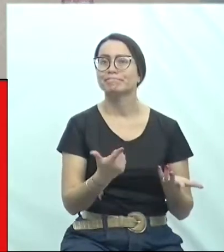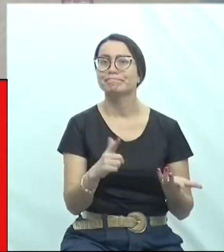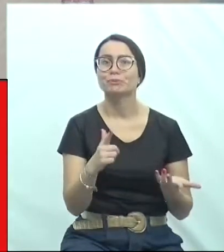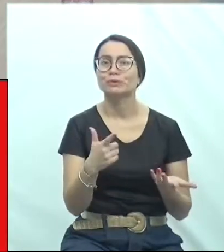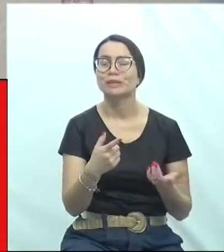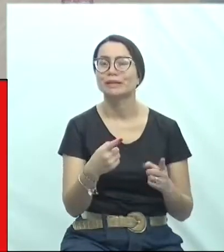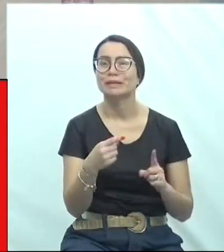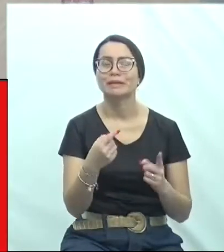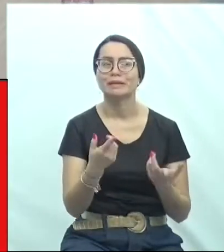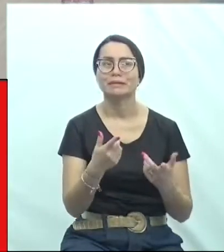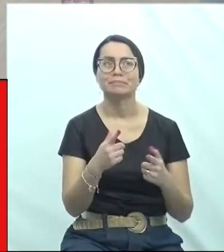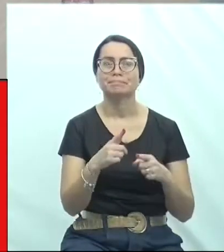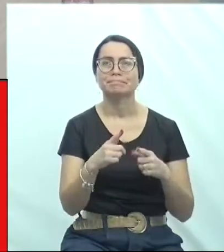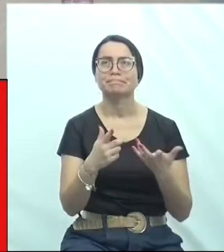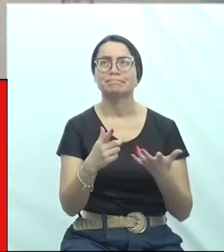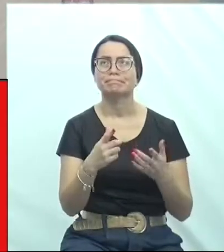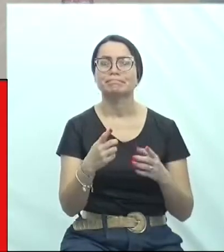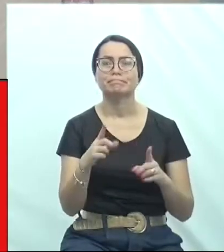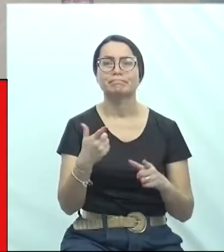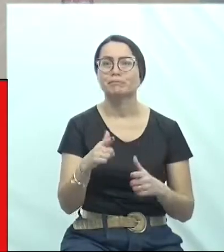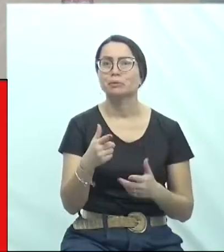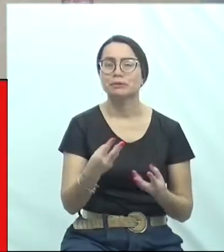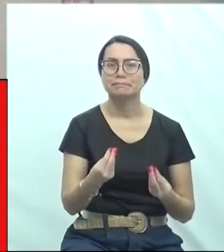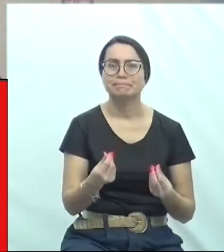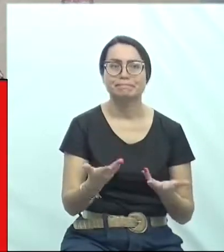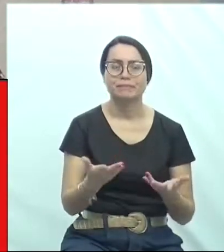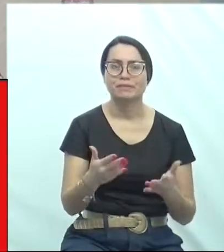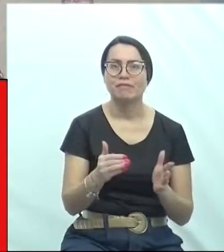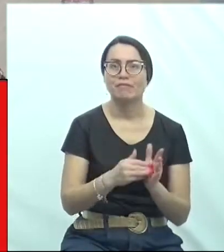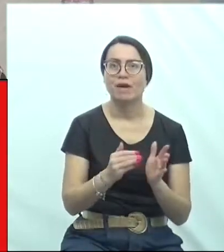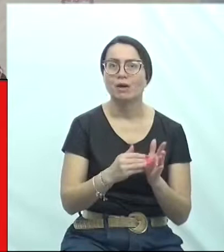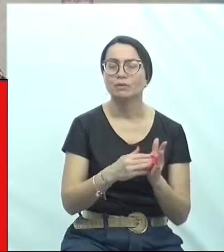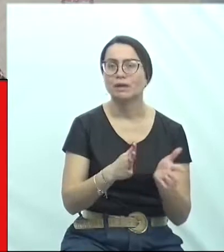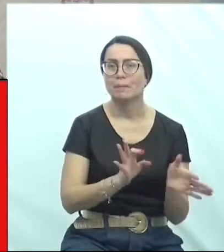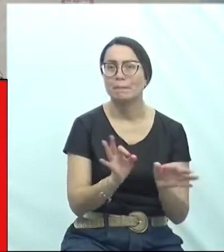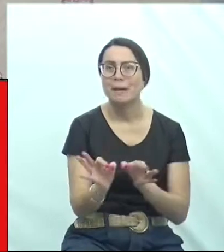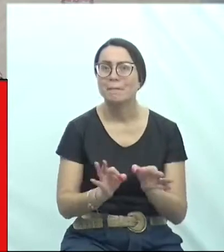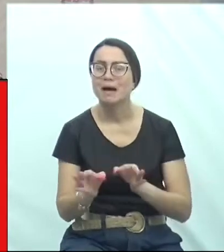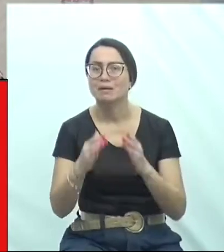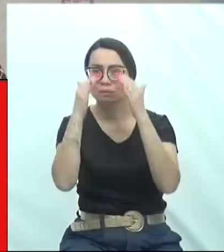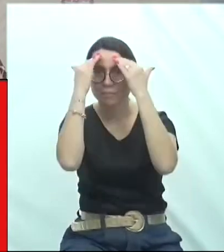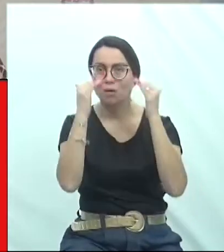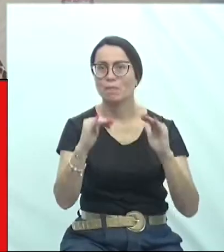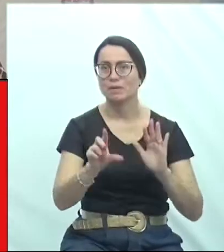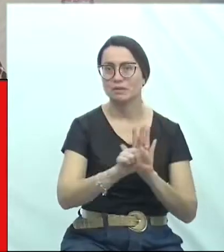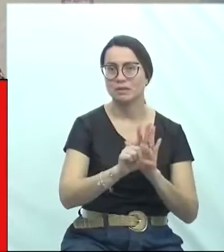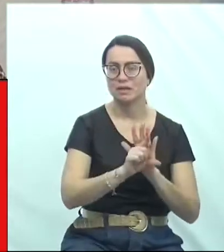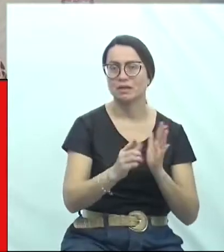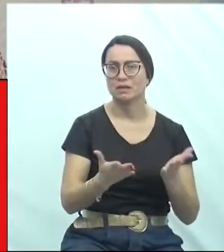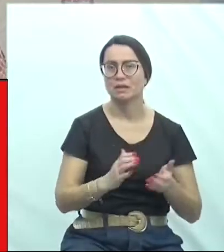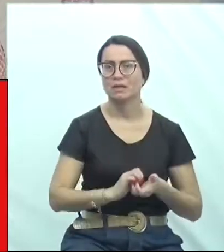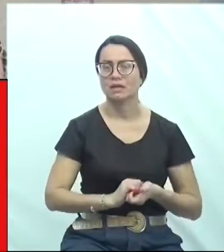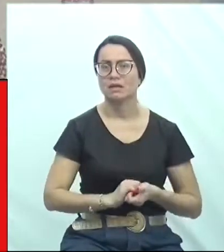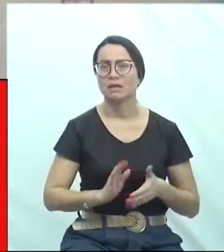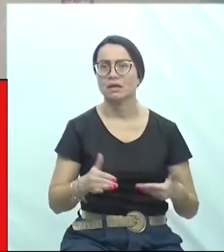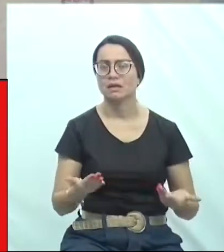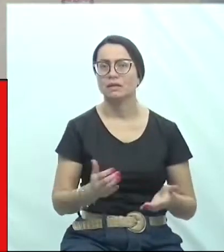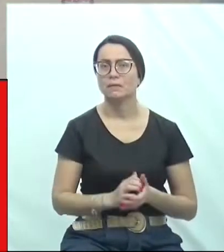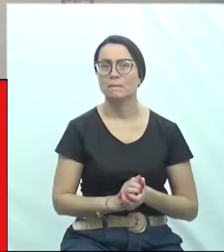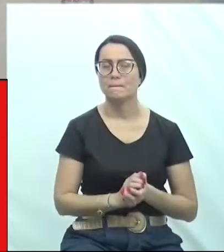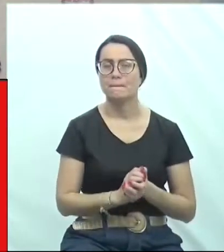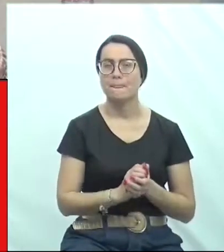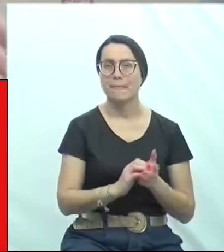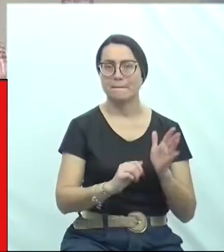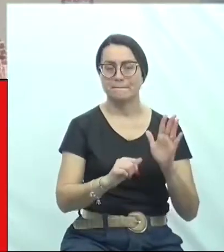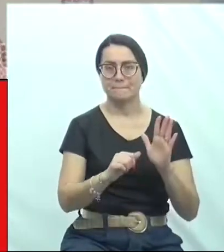lei, né? Deixar isso claro, sem nenhuma forma de desrespeito. A supressão do artigo